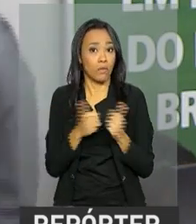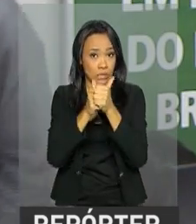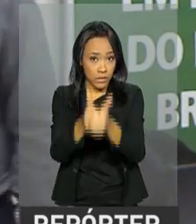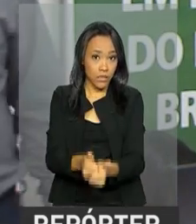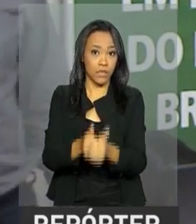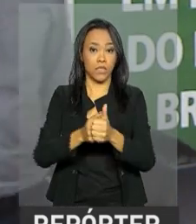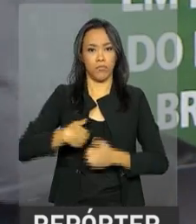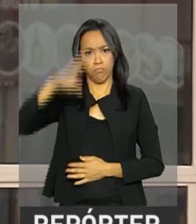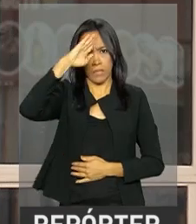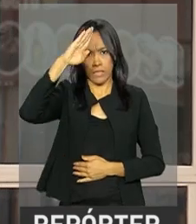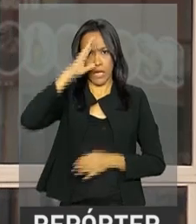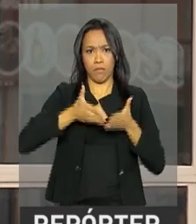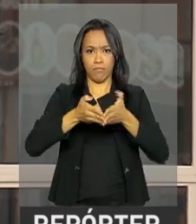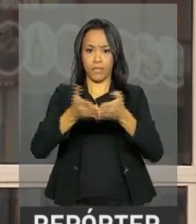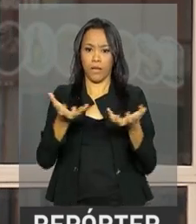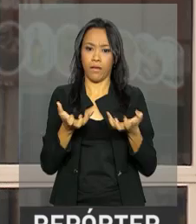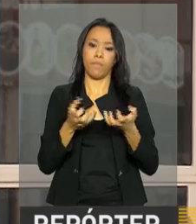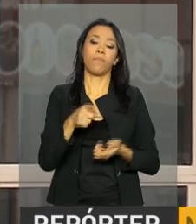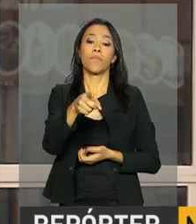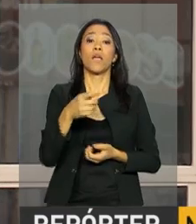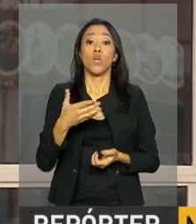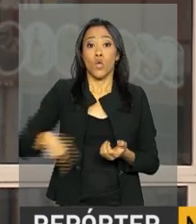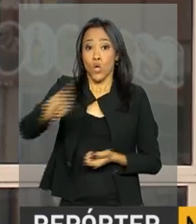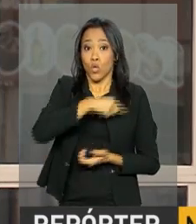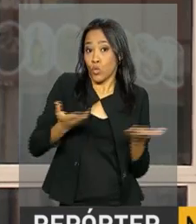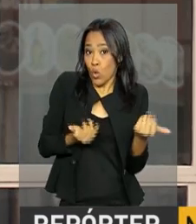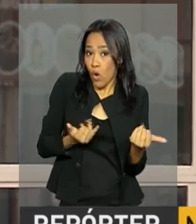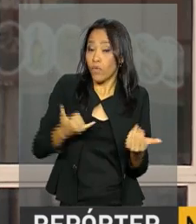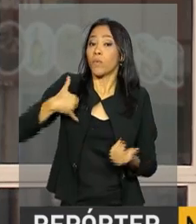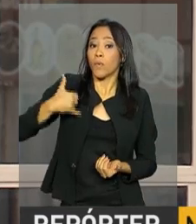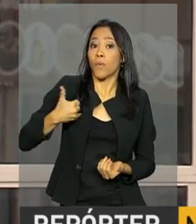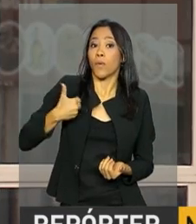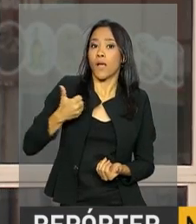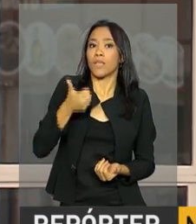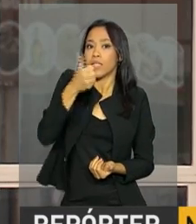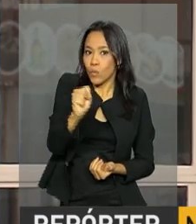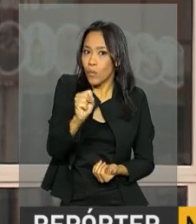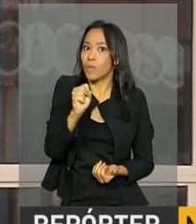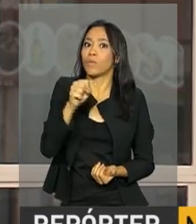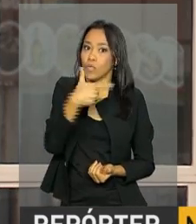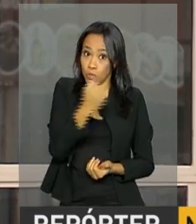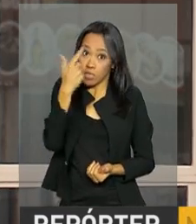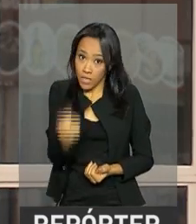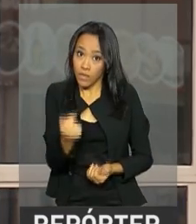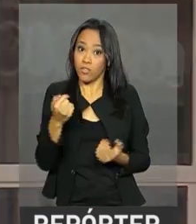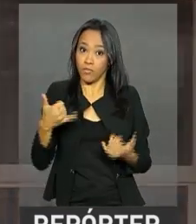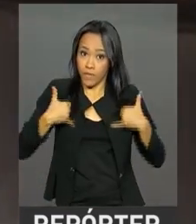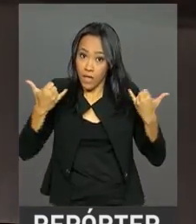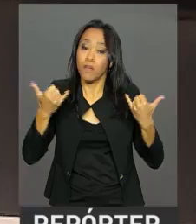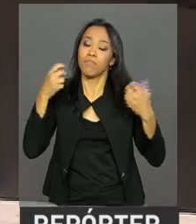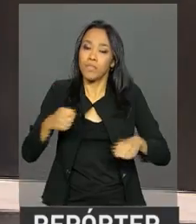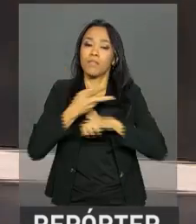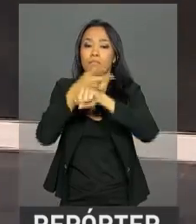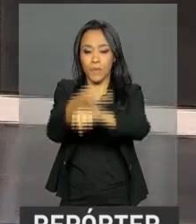carreira tal militar os jovens que completam 18 anos em 2017 tem até o dia 30 de Junho para fazer o alistamento militar